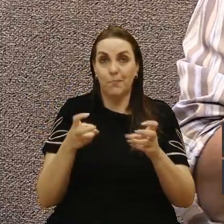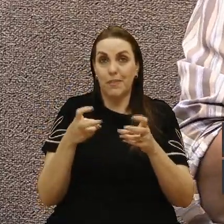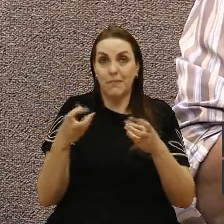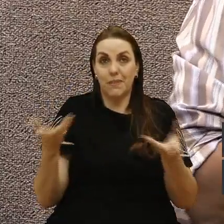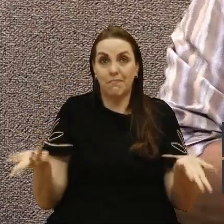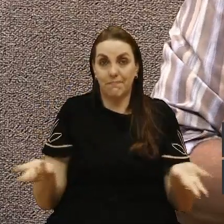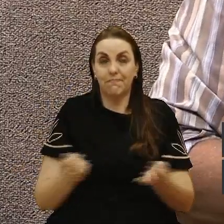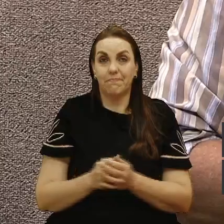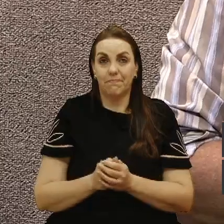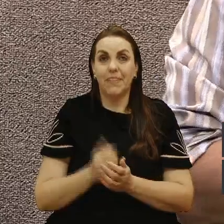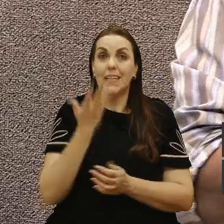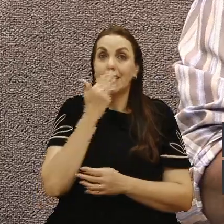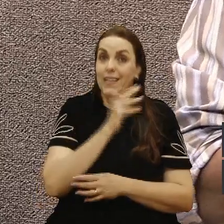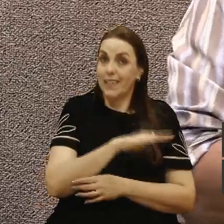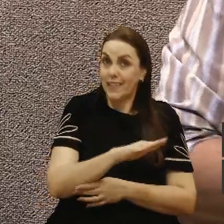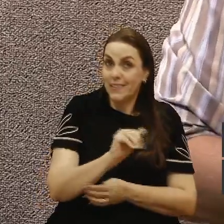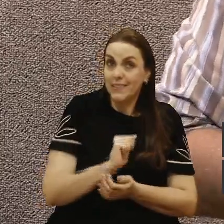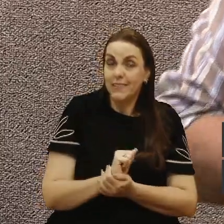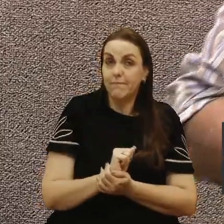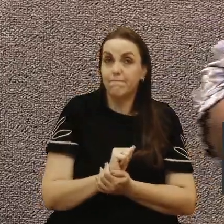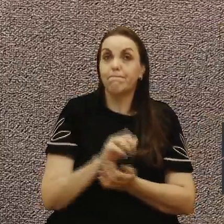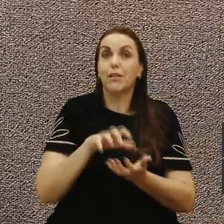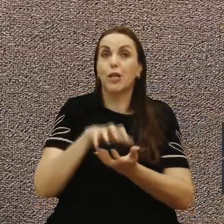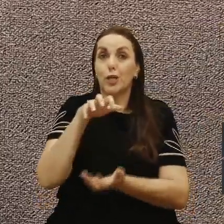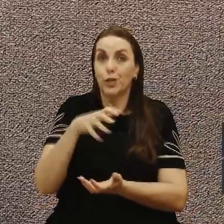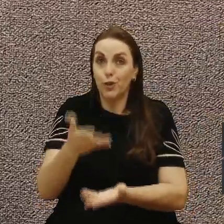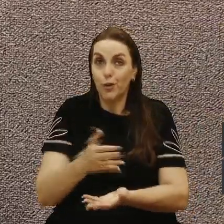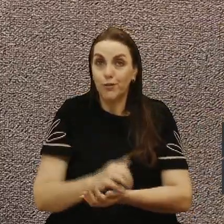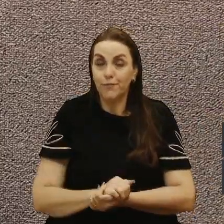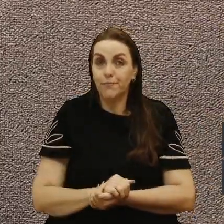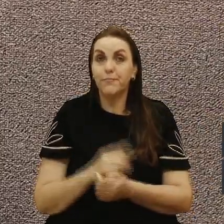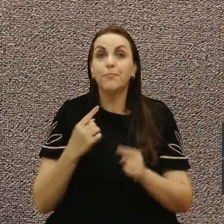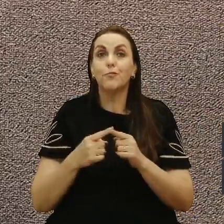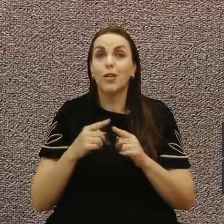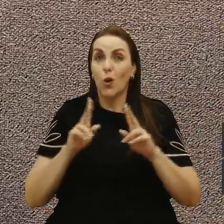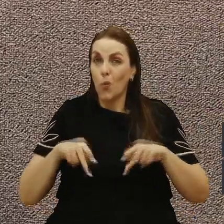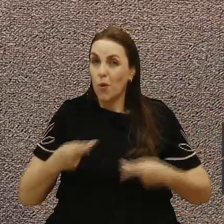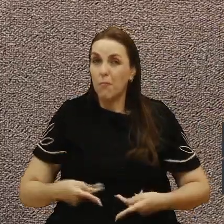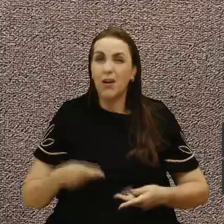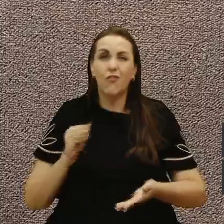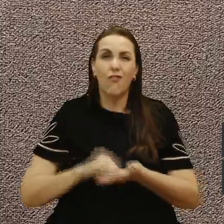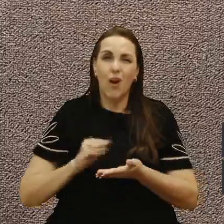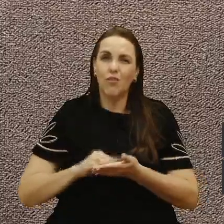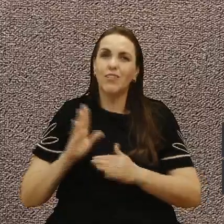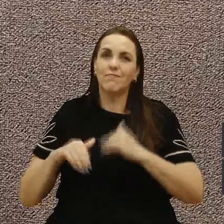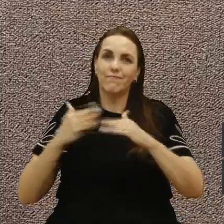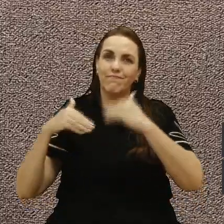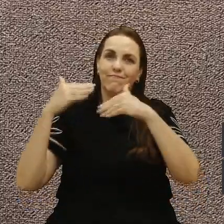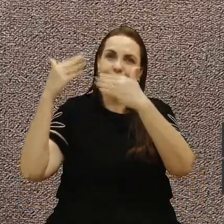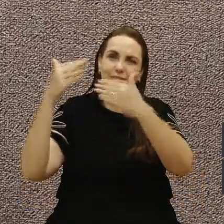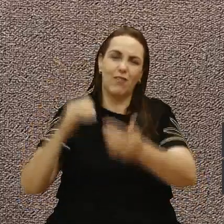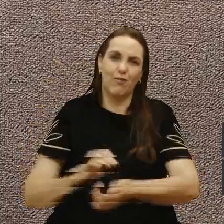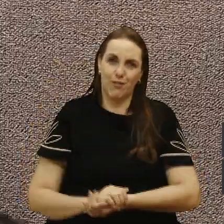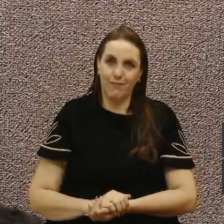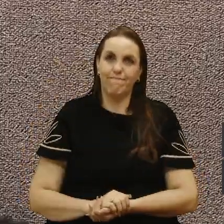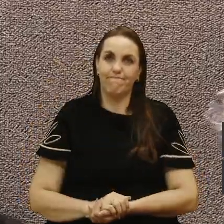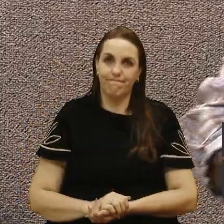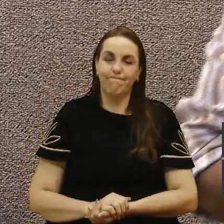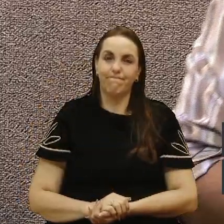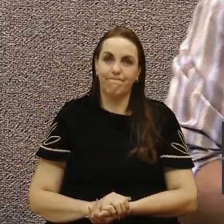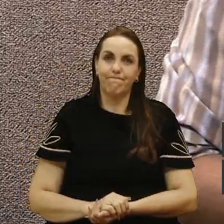acontece com crianças, e acontece com os idosos. Por quê? Porque o ser humano precisa evoluir muito. o ser humano precisa evoluir